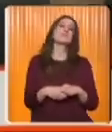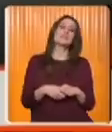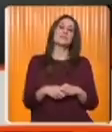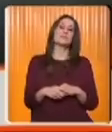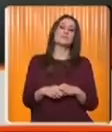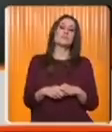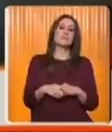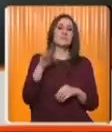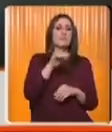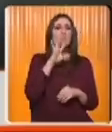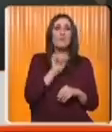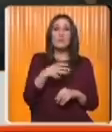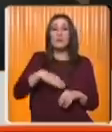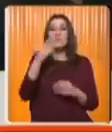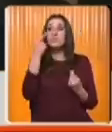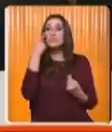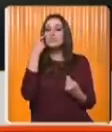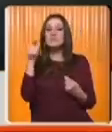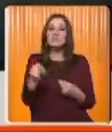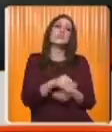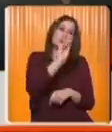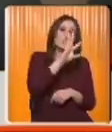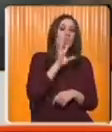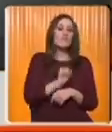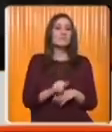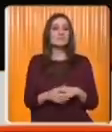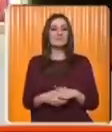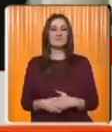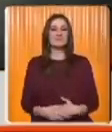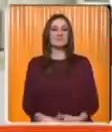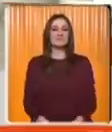Mas peraí que eu vou chamar o meu filho, que ele queria conhecê-lo. Está bem? Vai lá chamar o filho. Vá, vá.